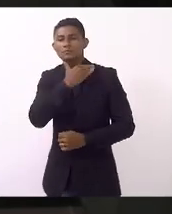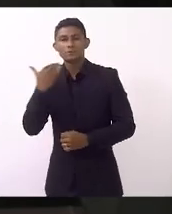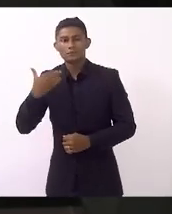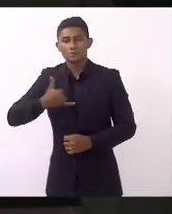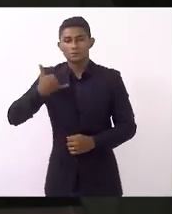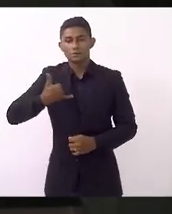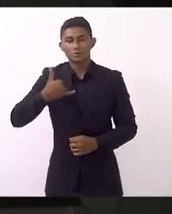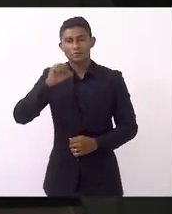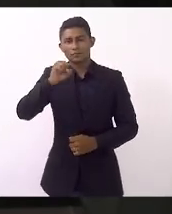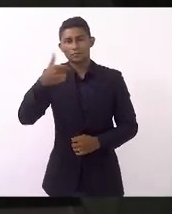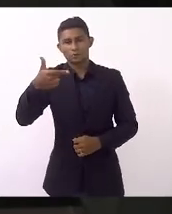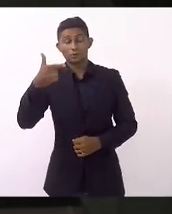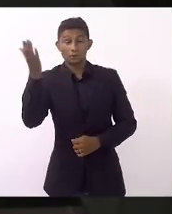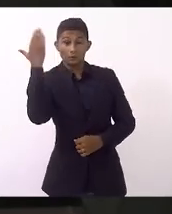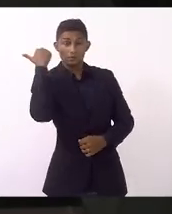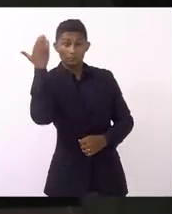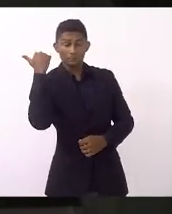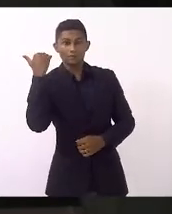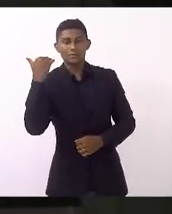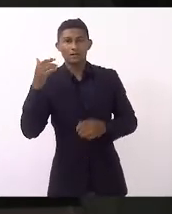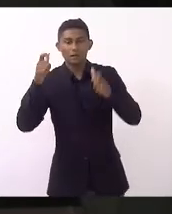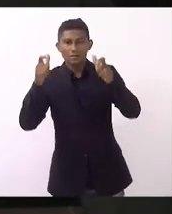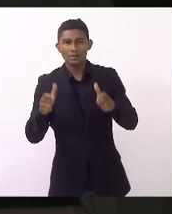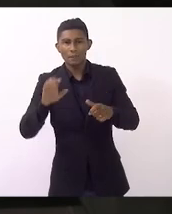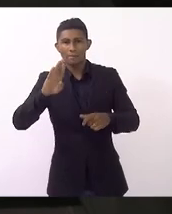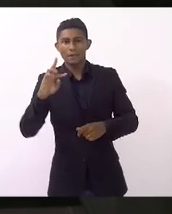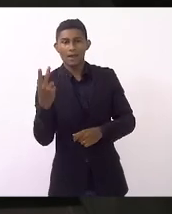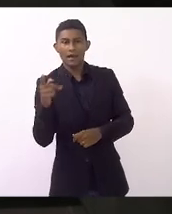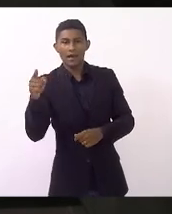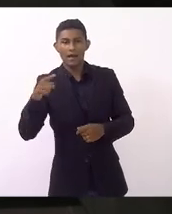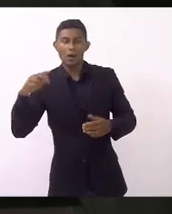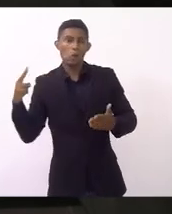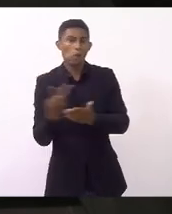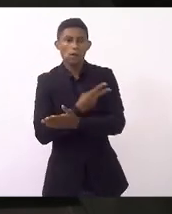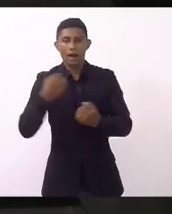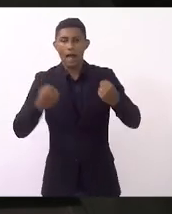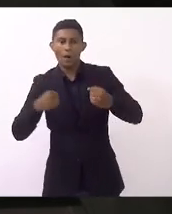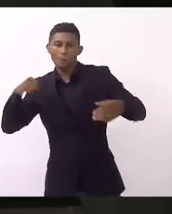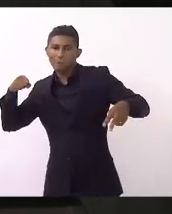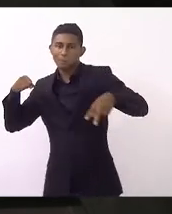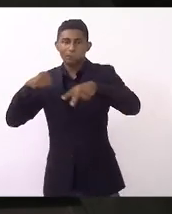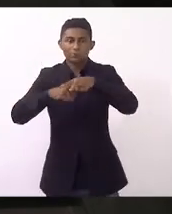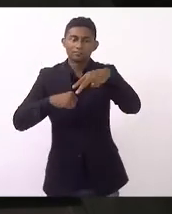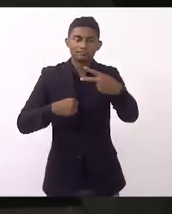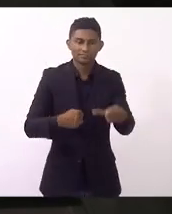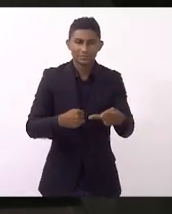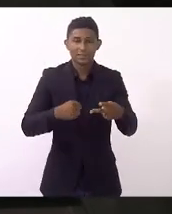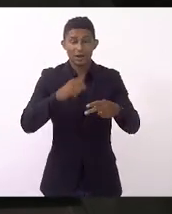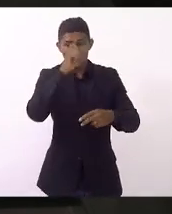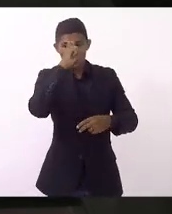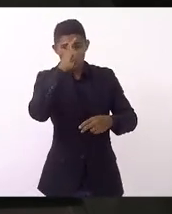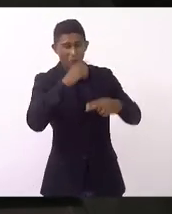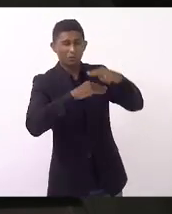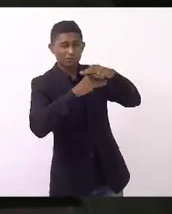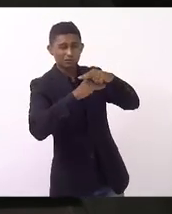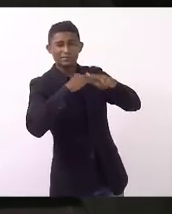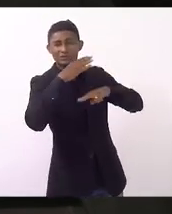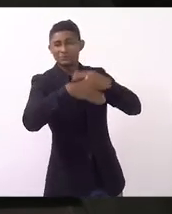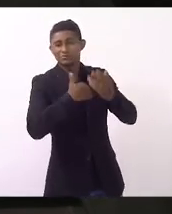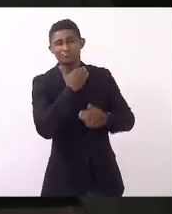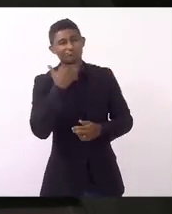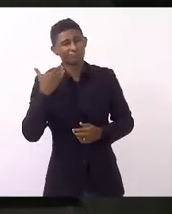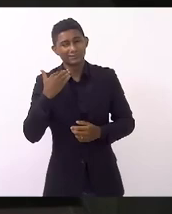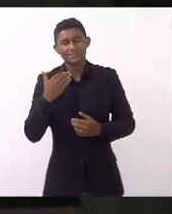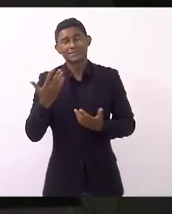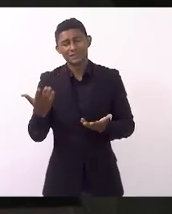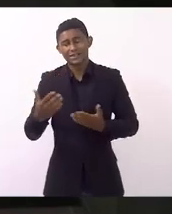sido atropelado em Belo Horizonte, foi hospitalizado e não resistiu. Minhas saudações à família de Otávio Elísio, minhas saudações a todos aqueles